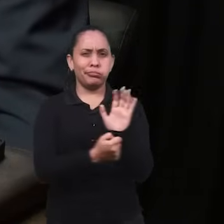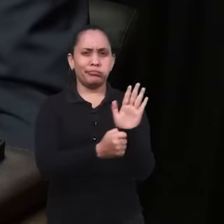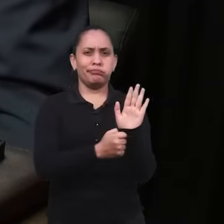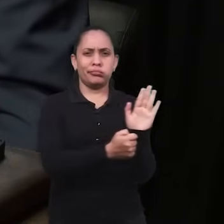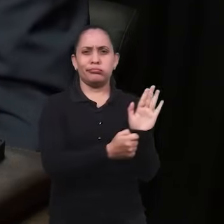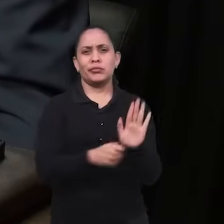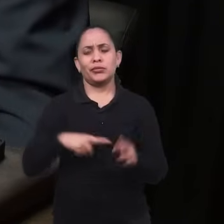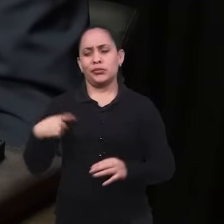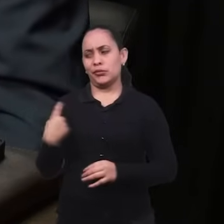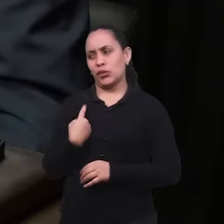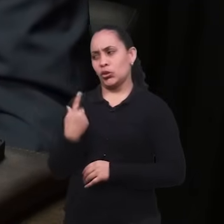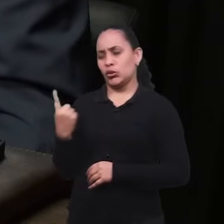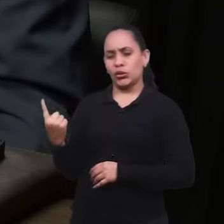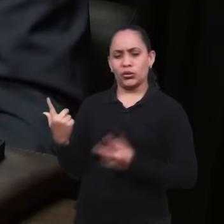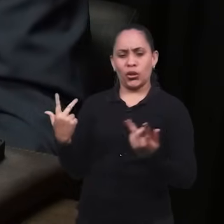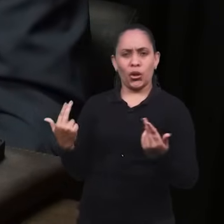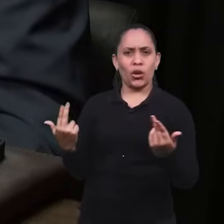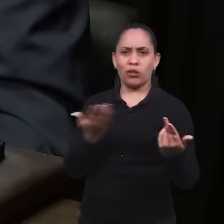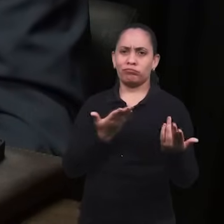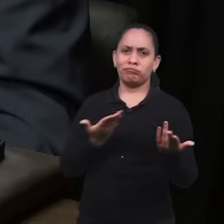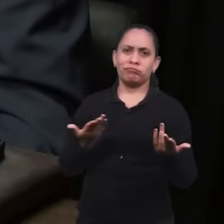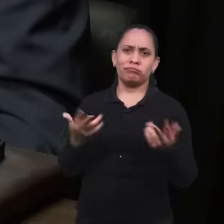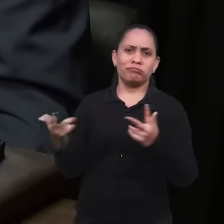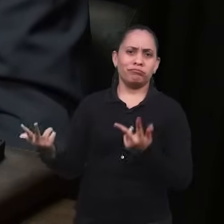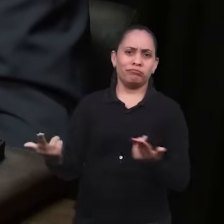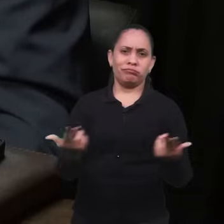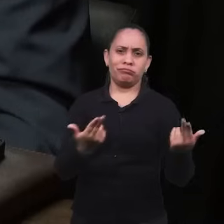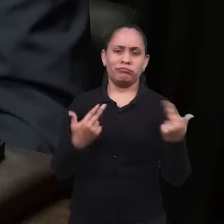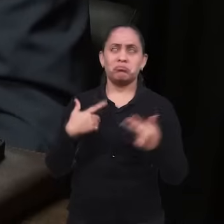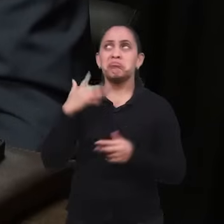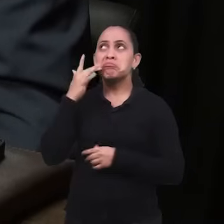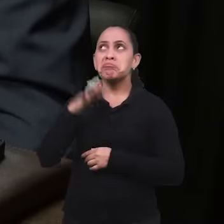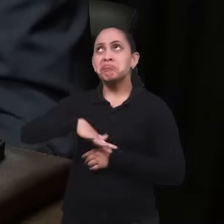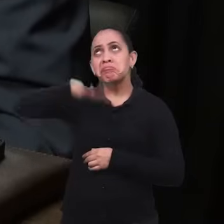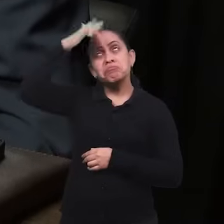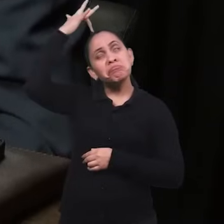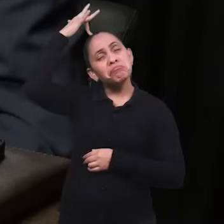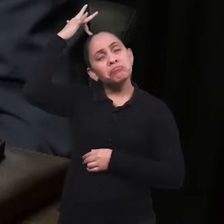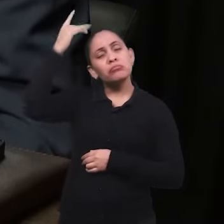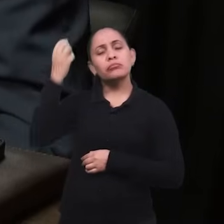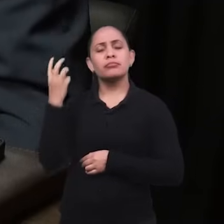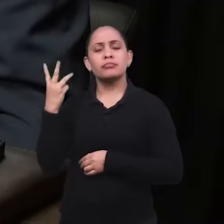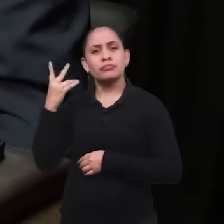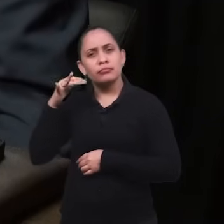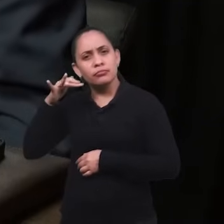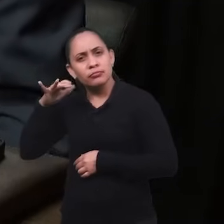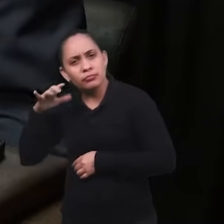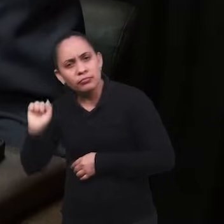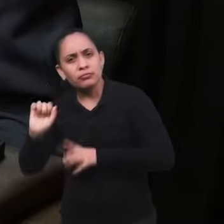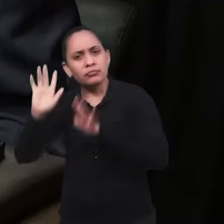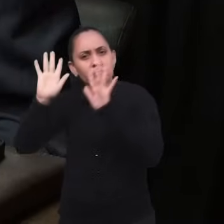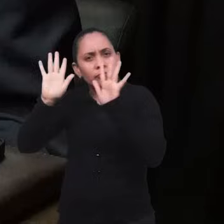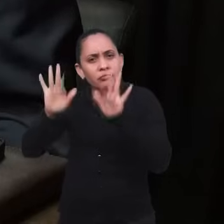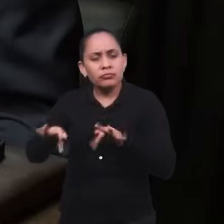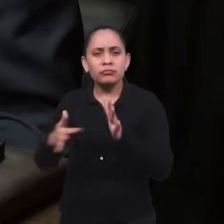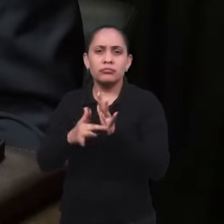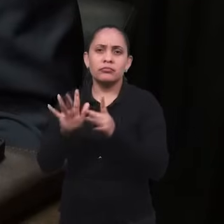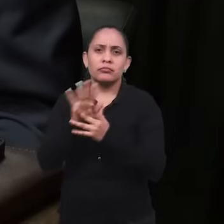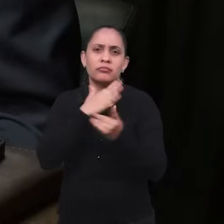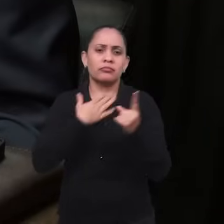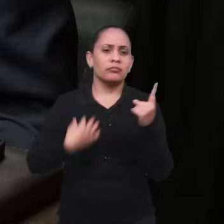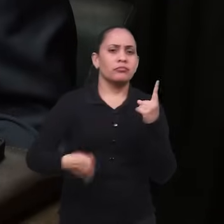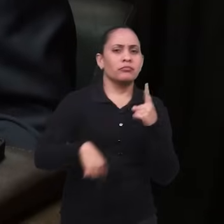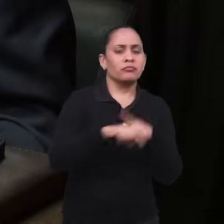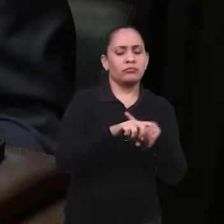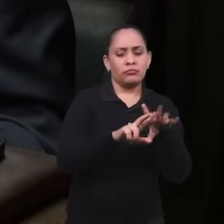mistérios. Senão, nós estaremos como eles. Não sabemos o que é, os 3 dias se passaram, a morte e